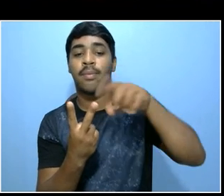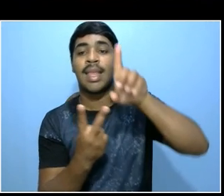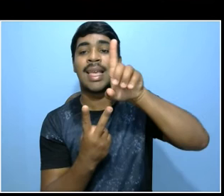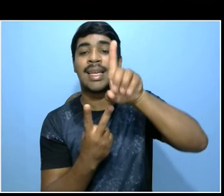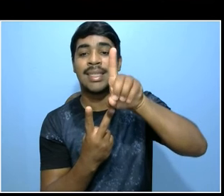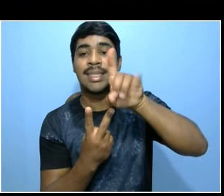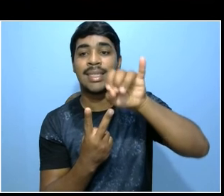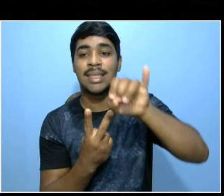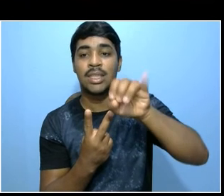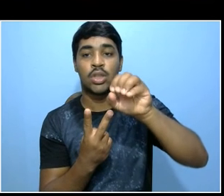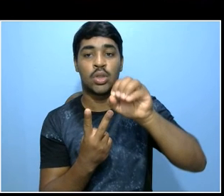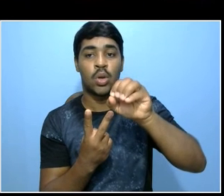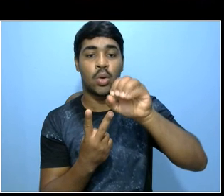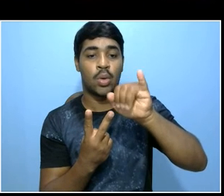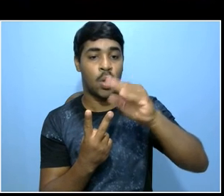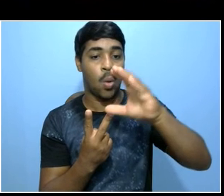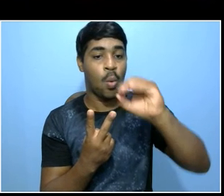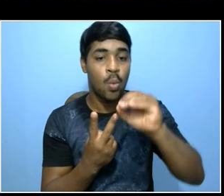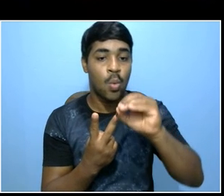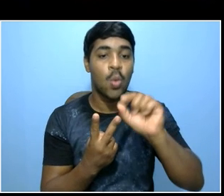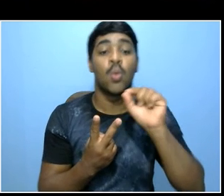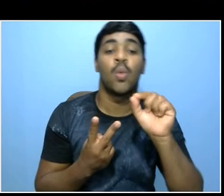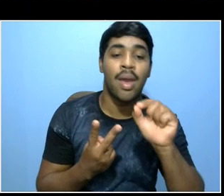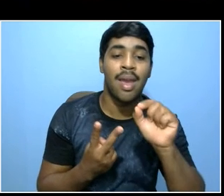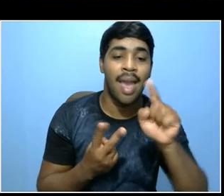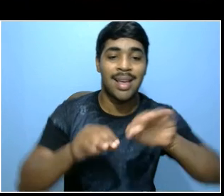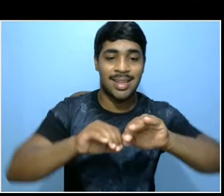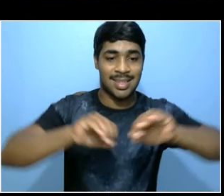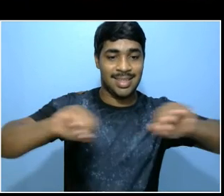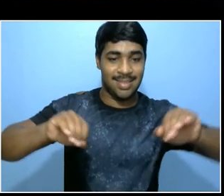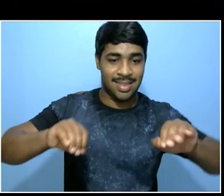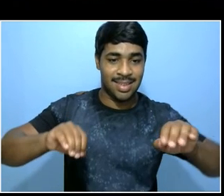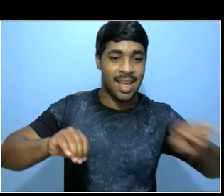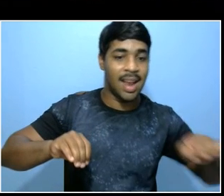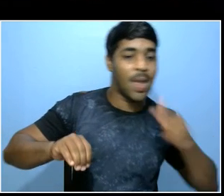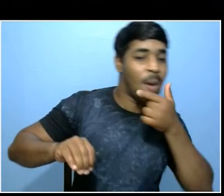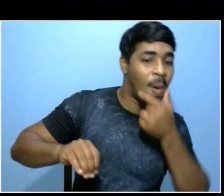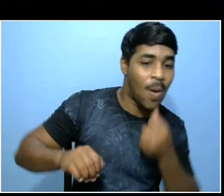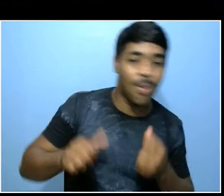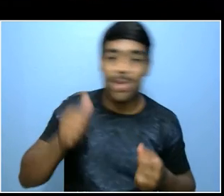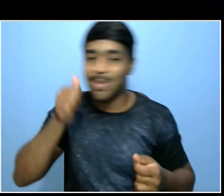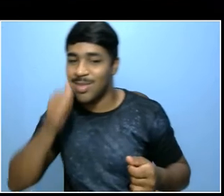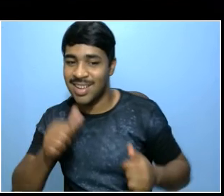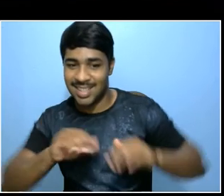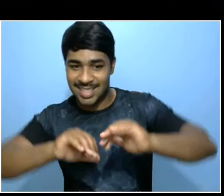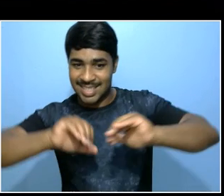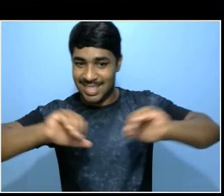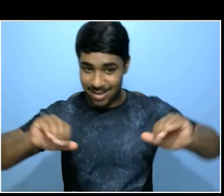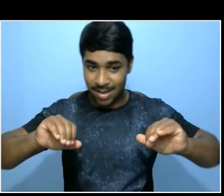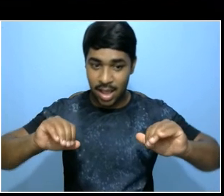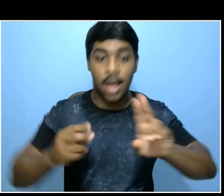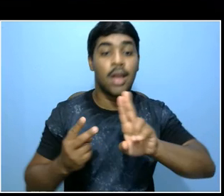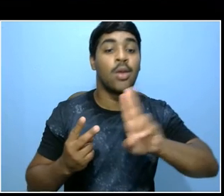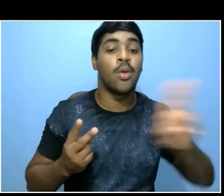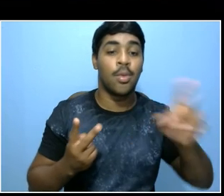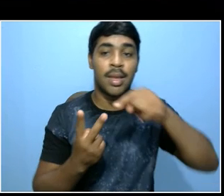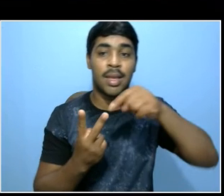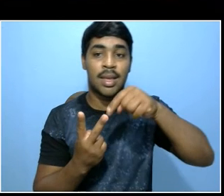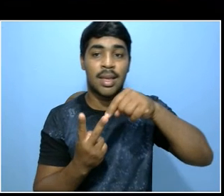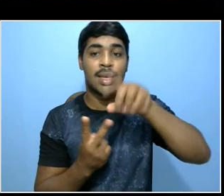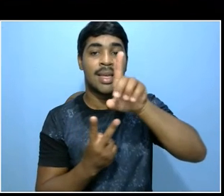exemplo, vai ter o galo e vai ter a galinha. Vai ter o cachorro e a cachorra, né? Então, nesse caso, eles são